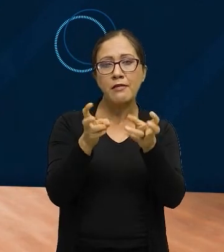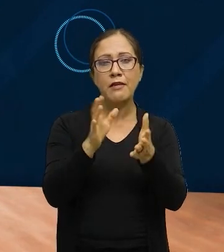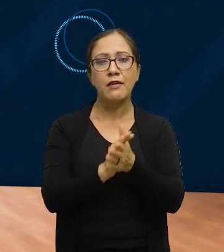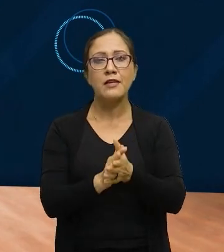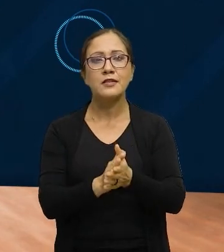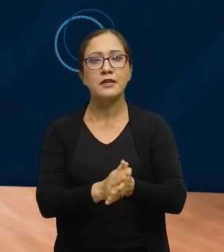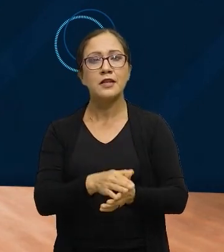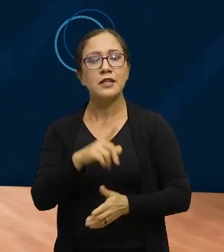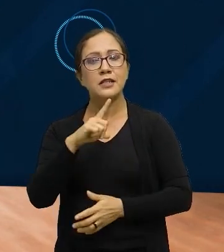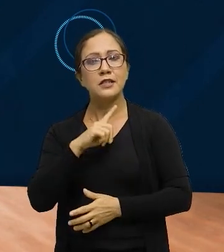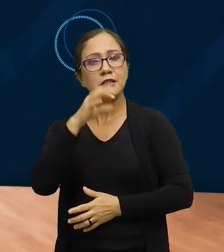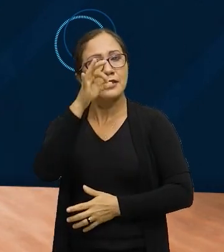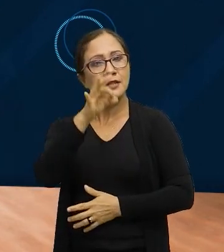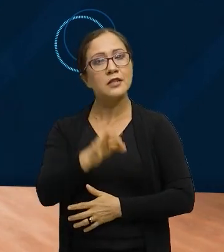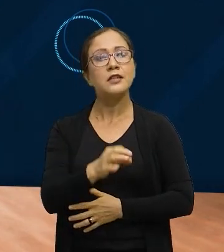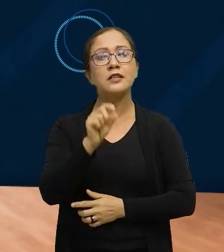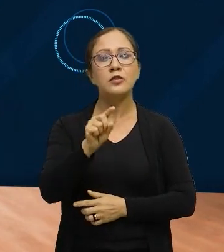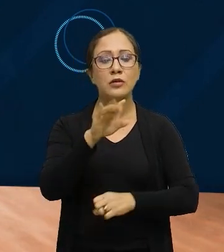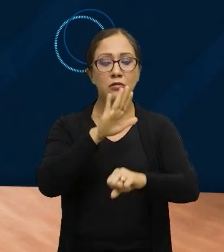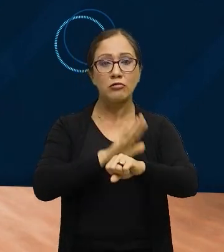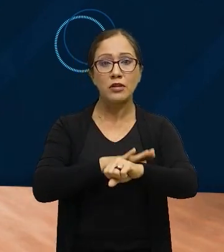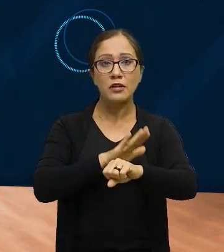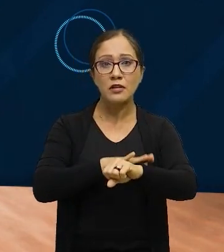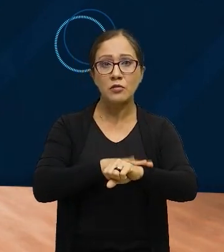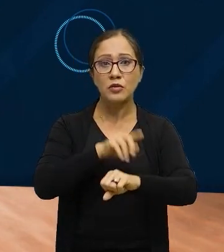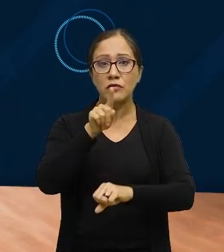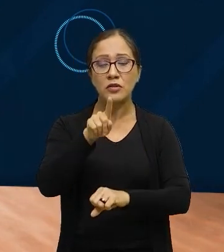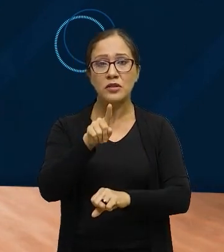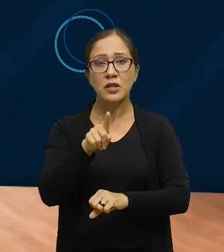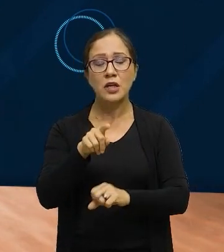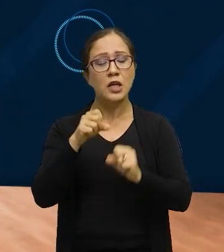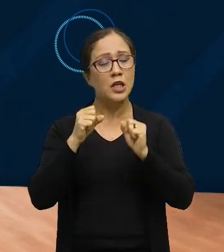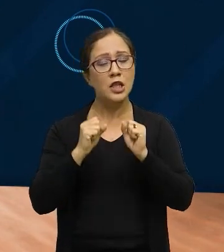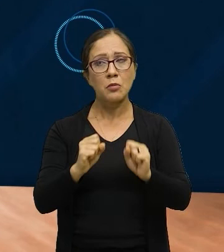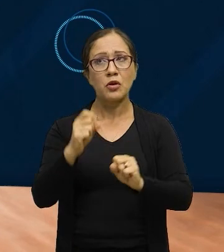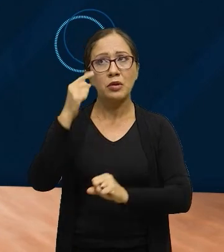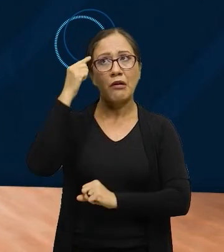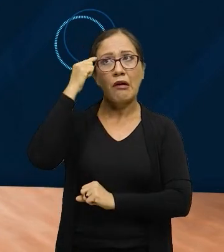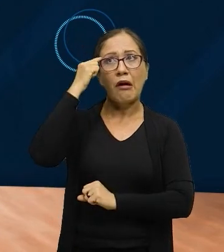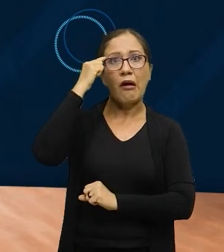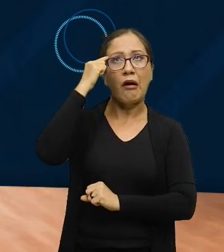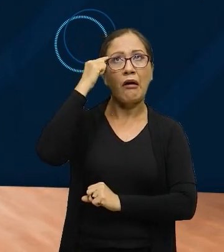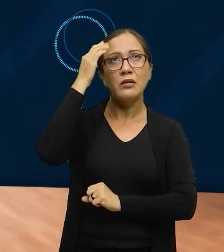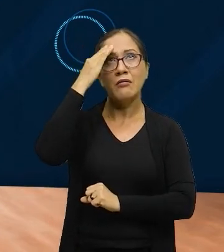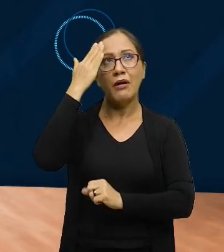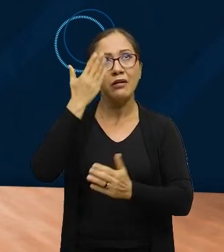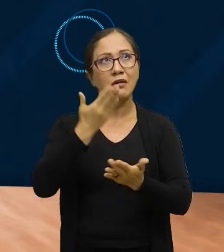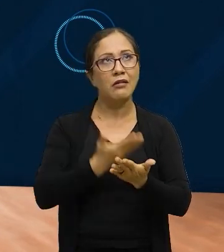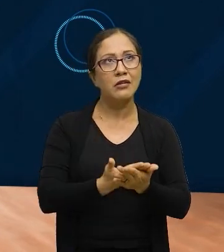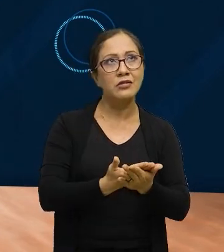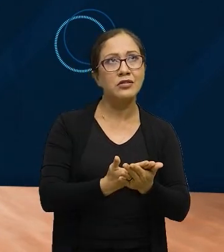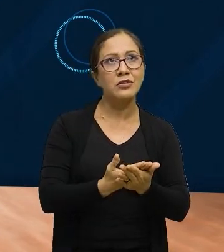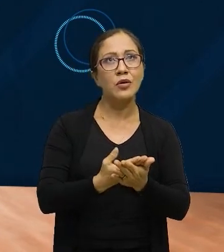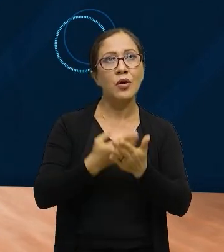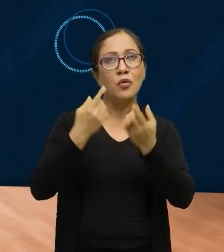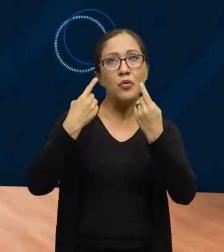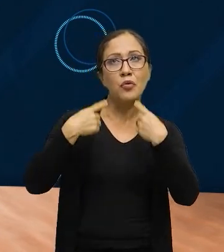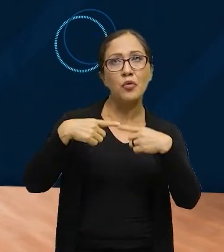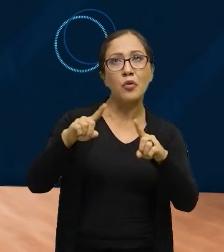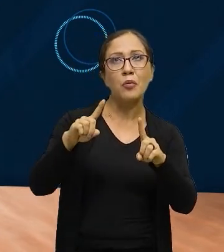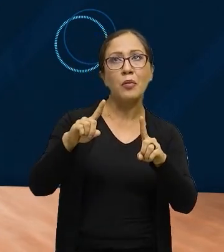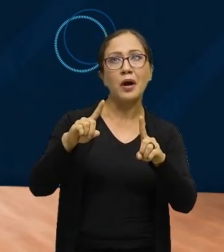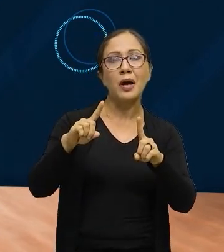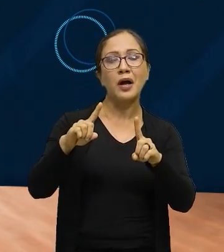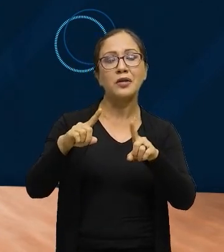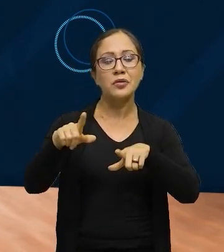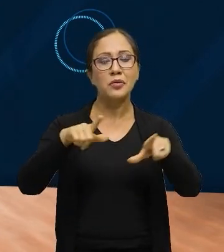tem certeza. Então, nesse momento, você não deve pensar, ah, eu acredito que o combate